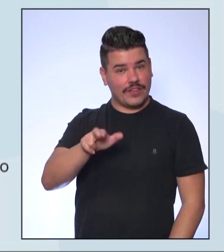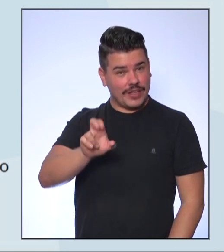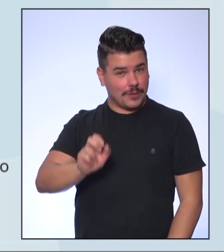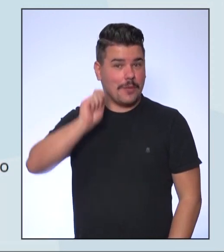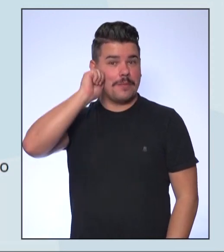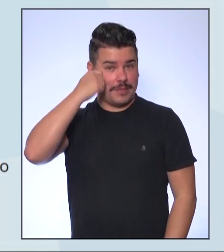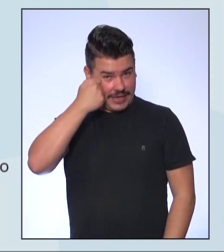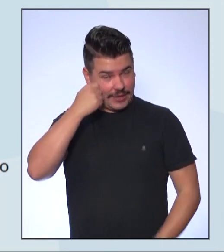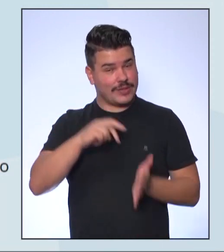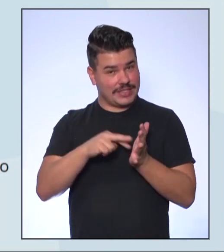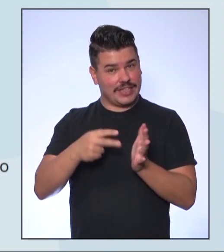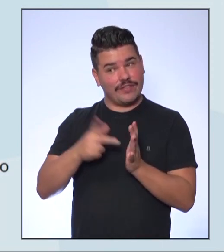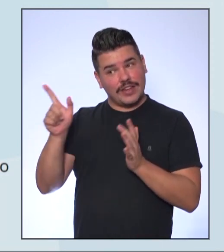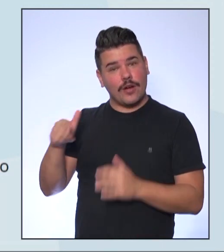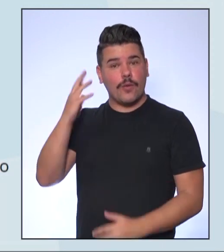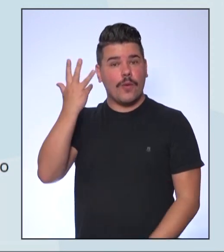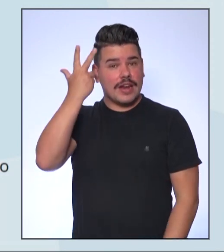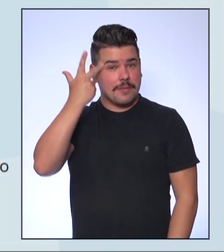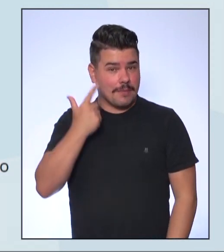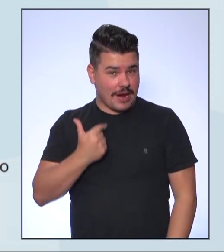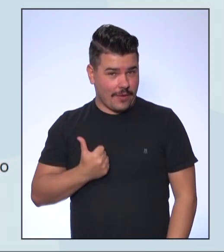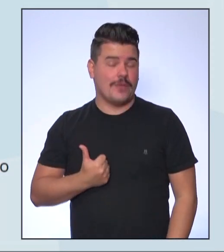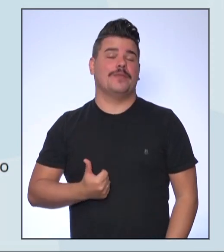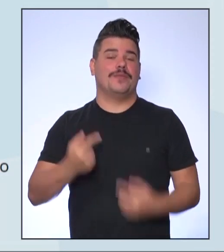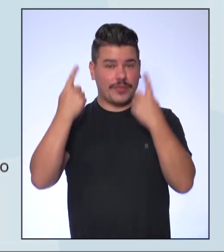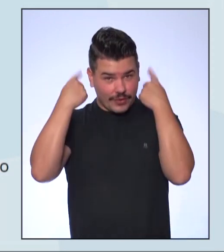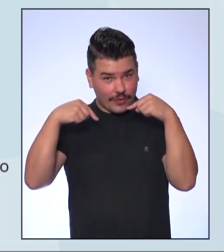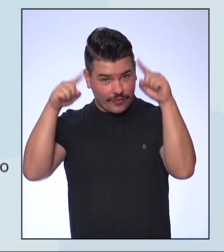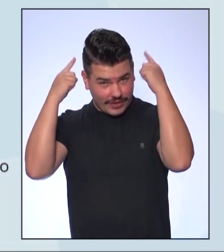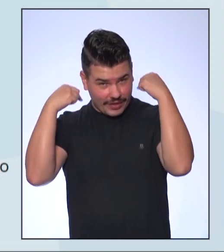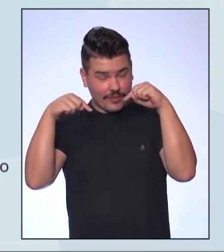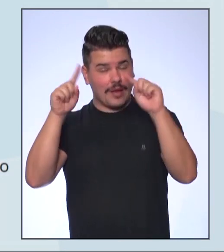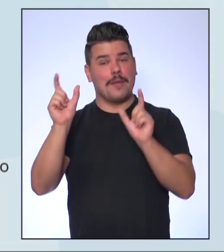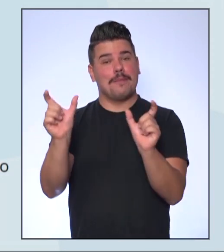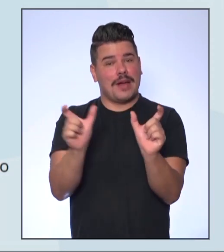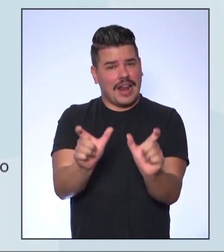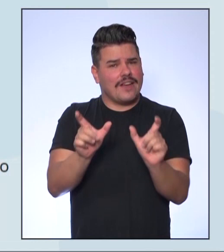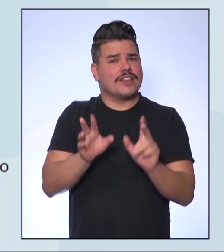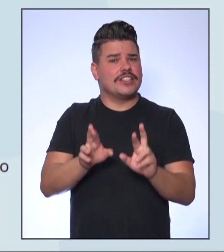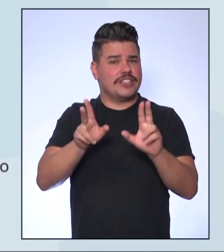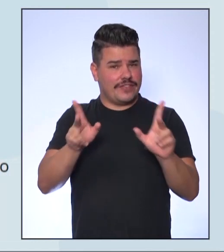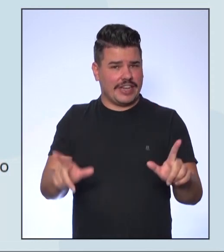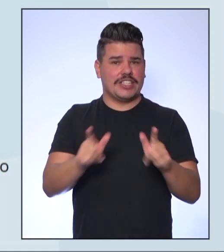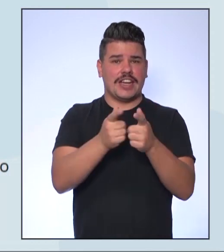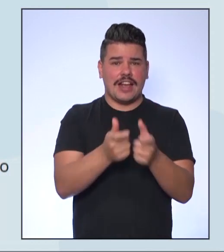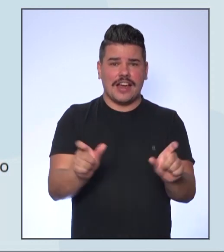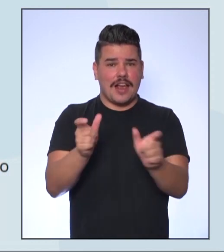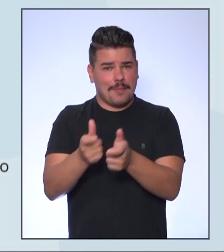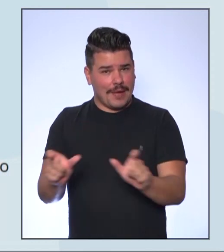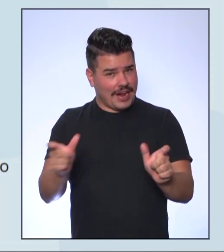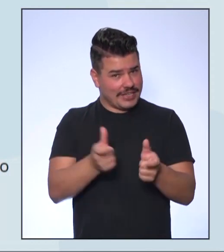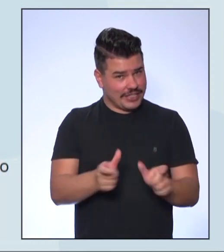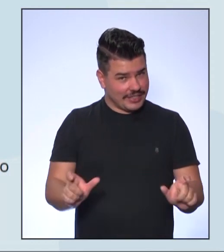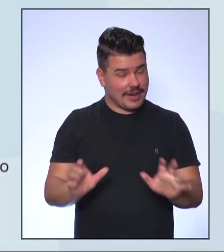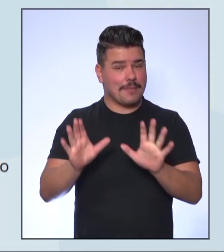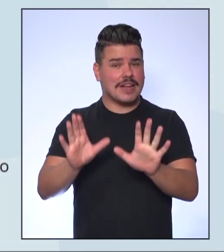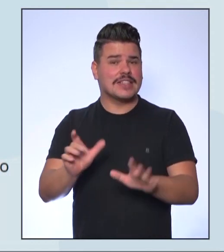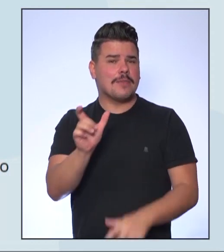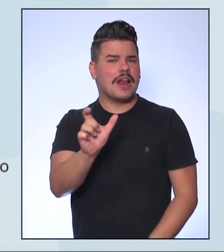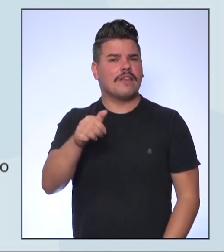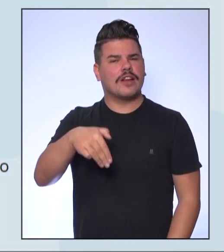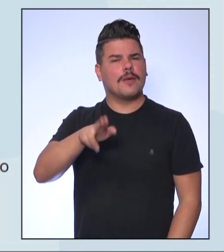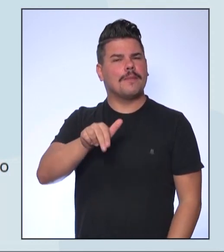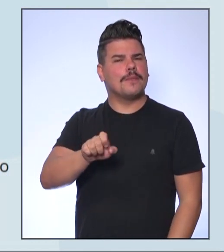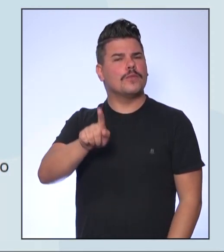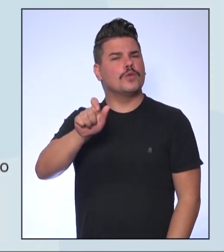e o ovino em branco, elas são pertencem a classes gramaticais diferentes, né? E a palavra música. Mas que